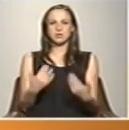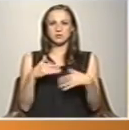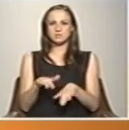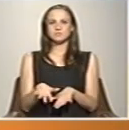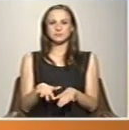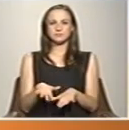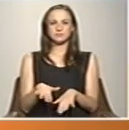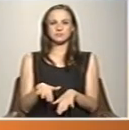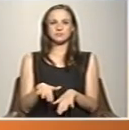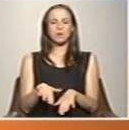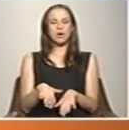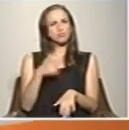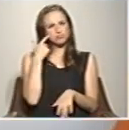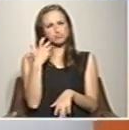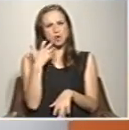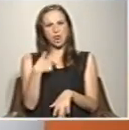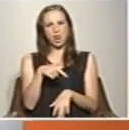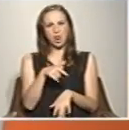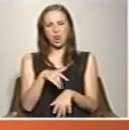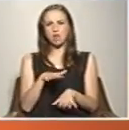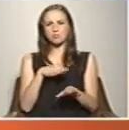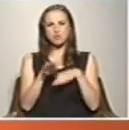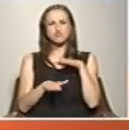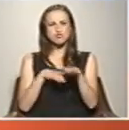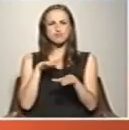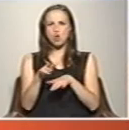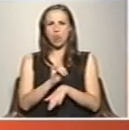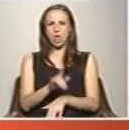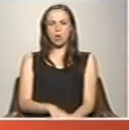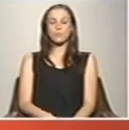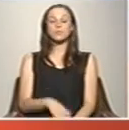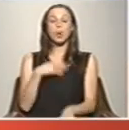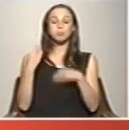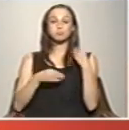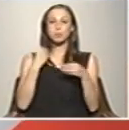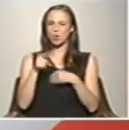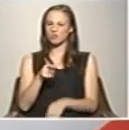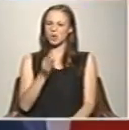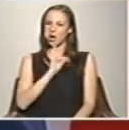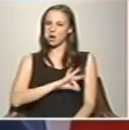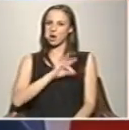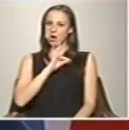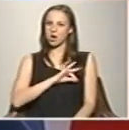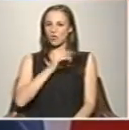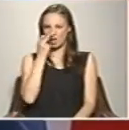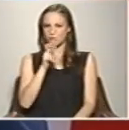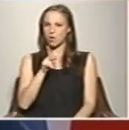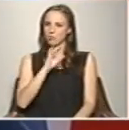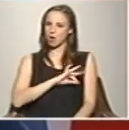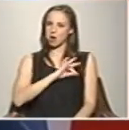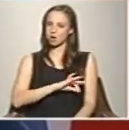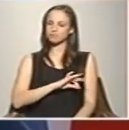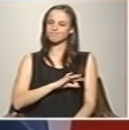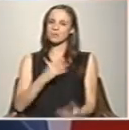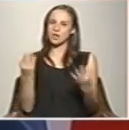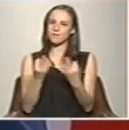sinais? Não. Eu preocupo-me muito esta questão dos rendimentos dos mais velhos.